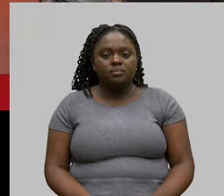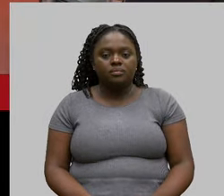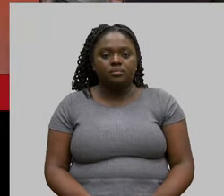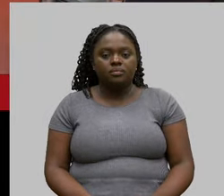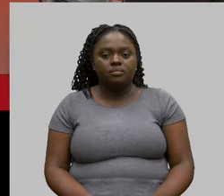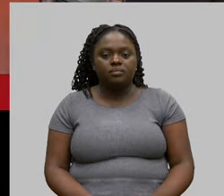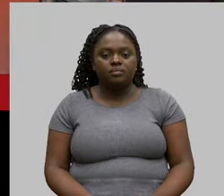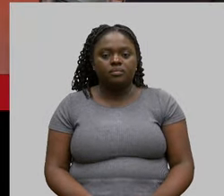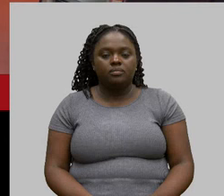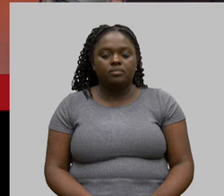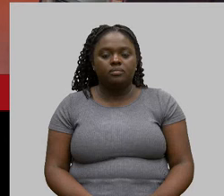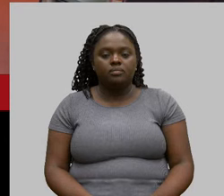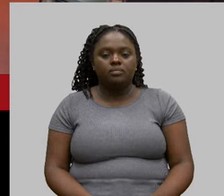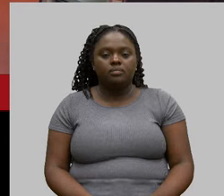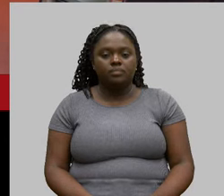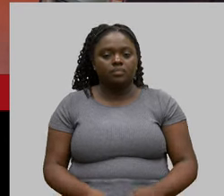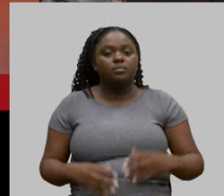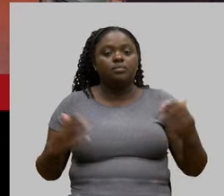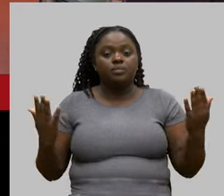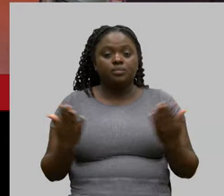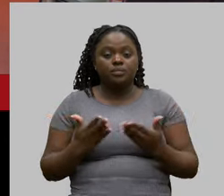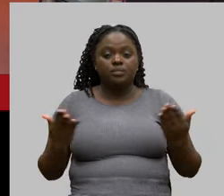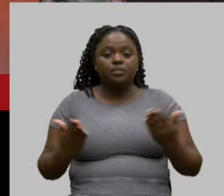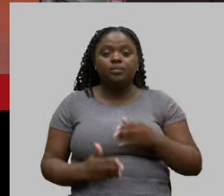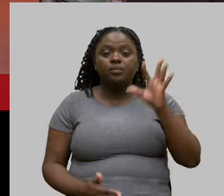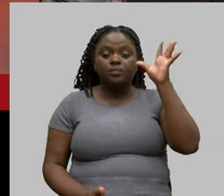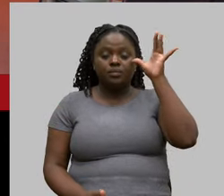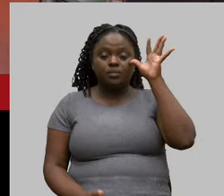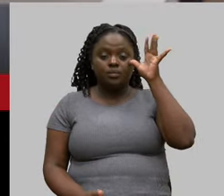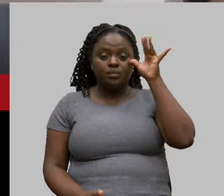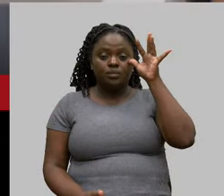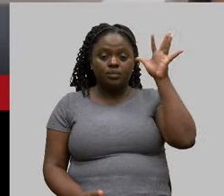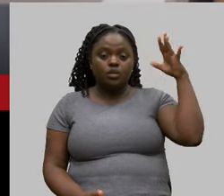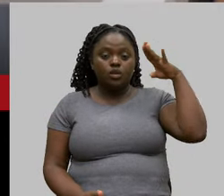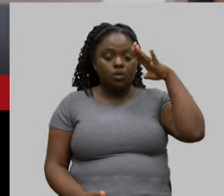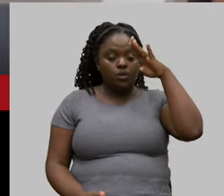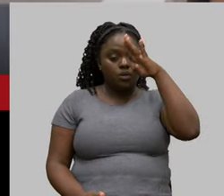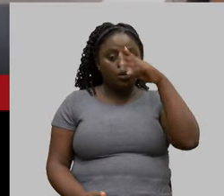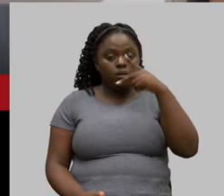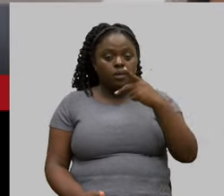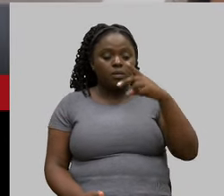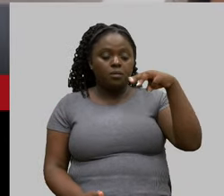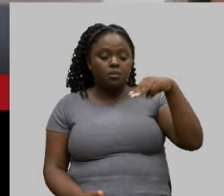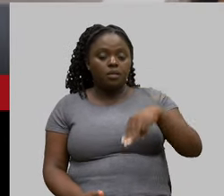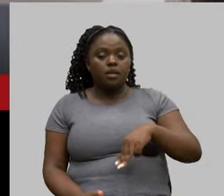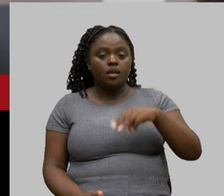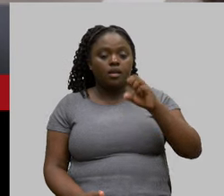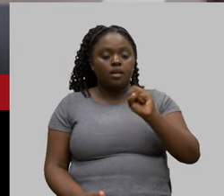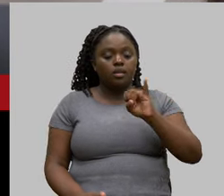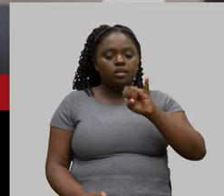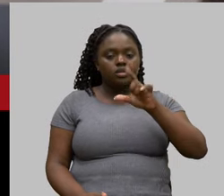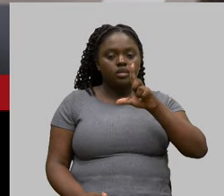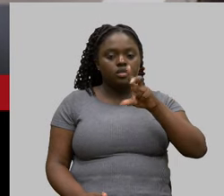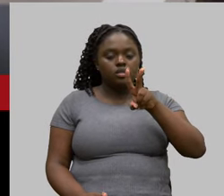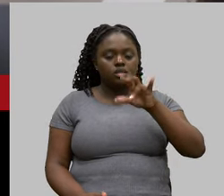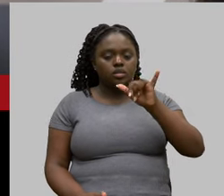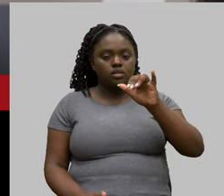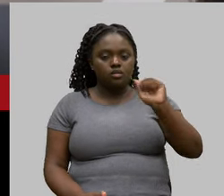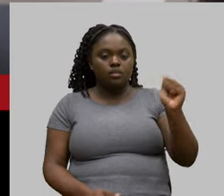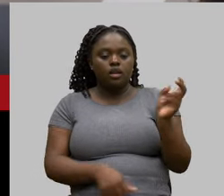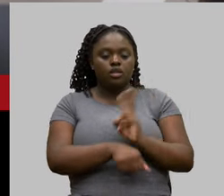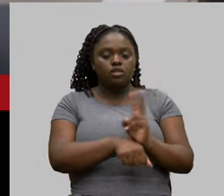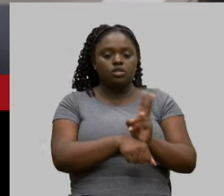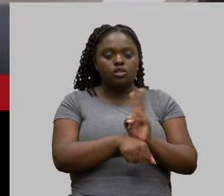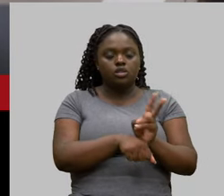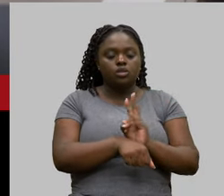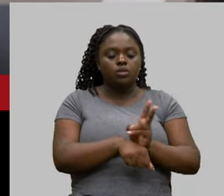bem ouviremos agora Coronel PM Silma regima Gomes de Rocha Oliveira diretora da